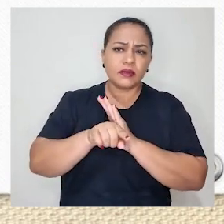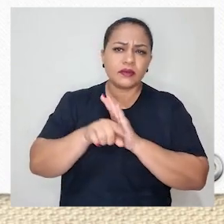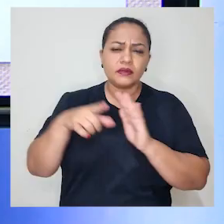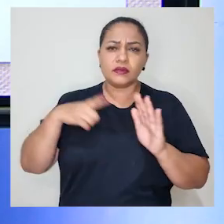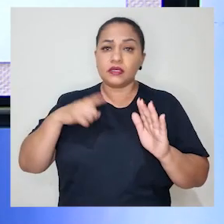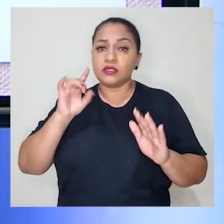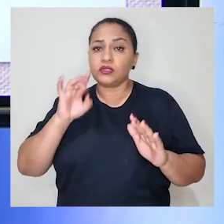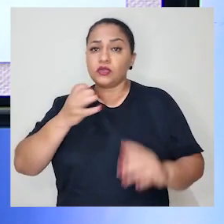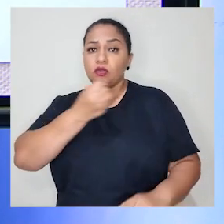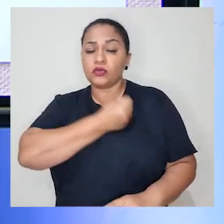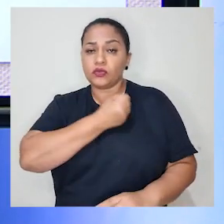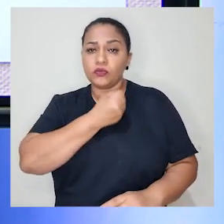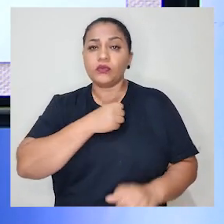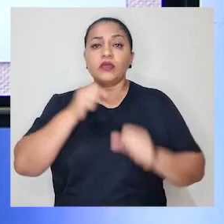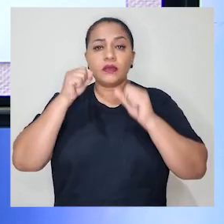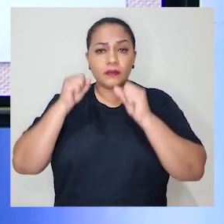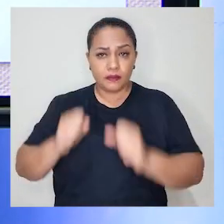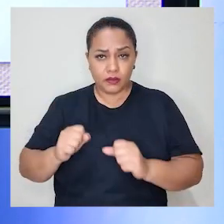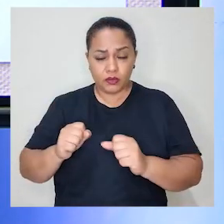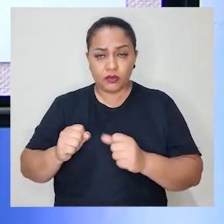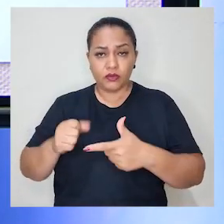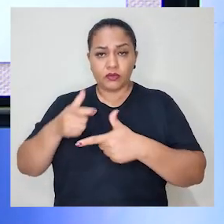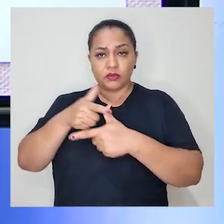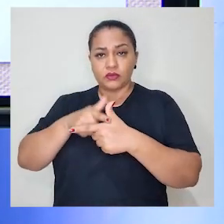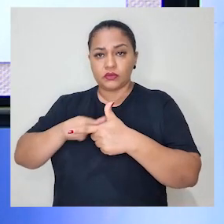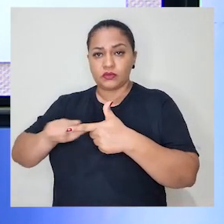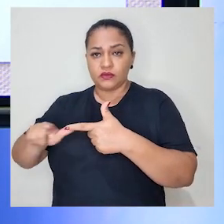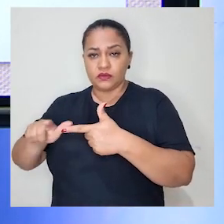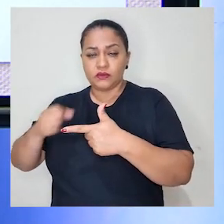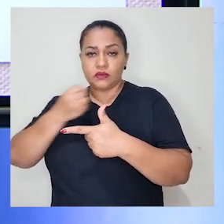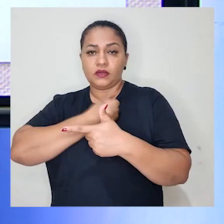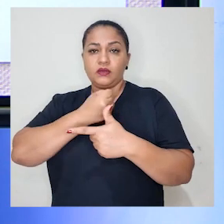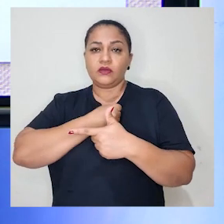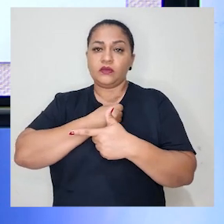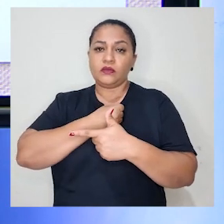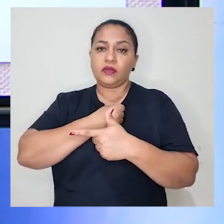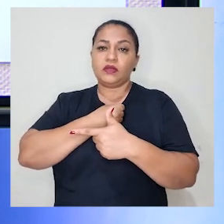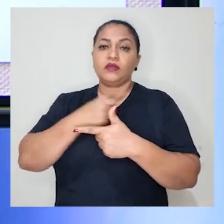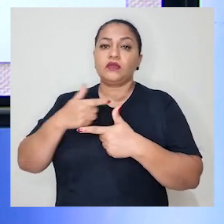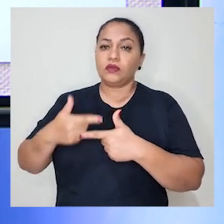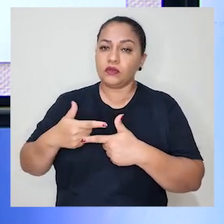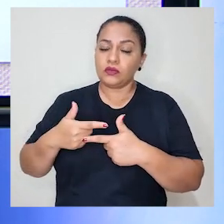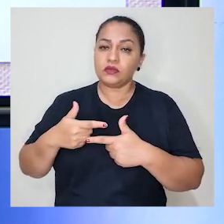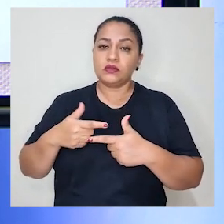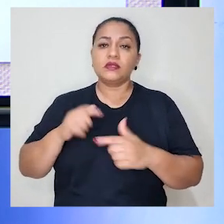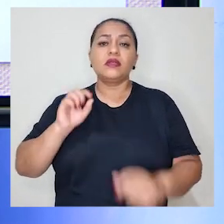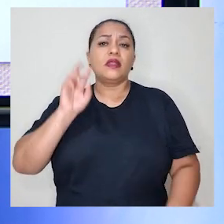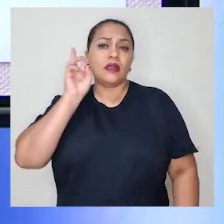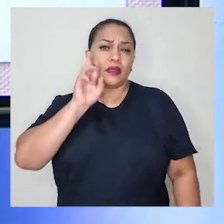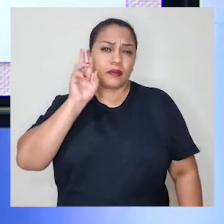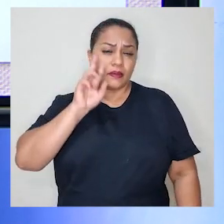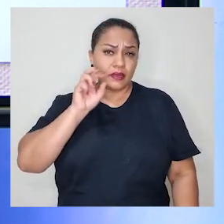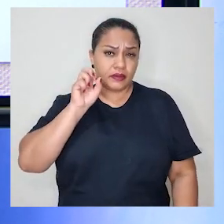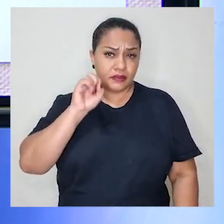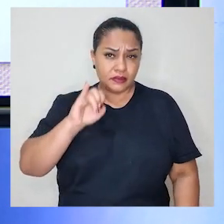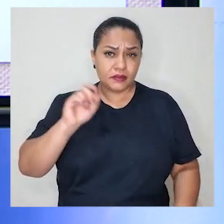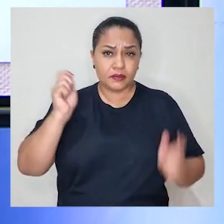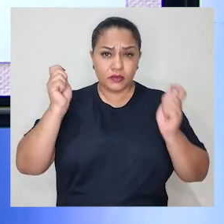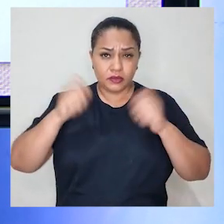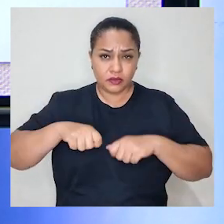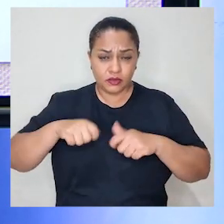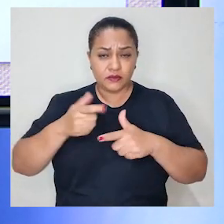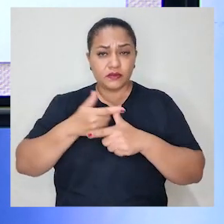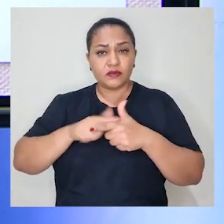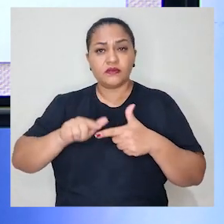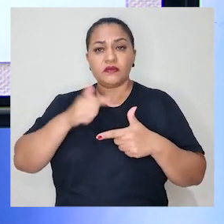por 2? Então, lembrando que para ser divisível por 2, o número precisa ser par. Ou seja,